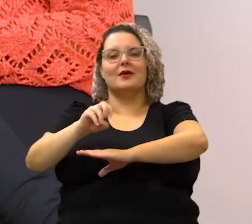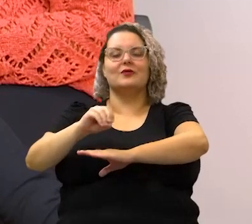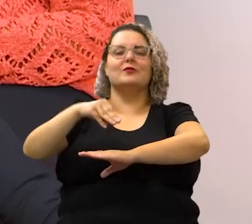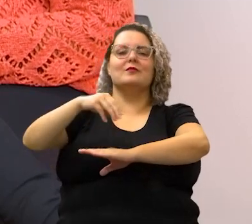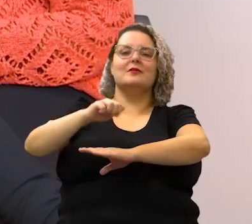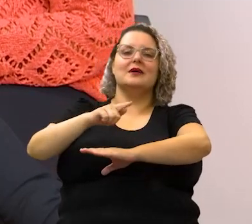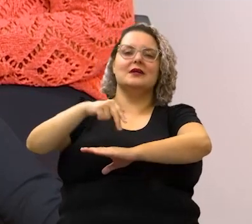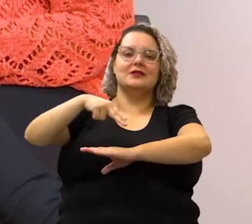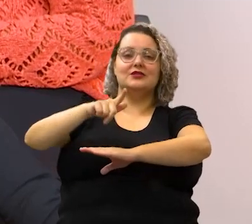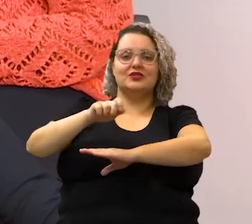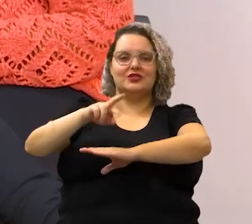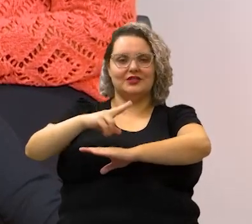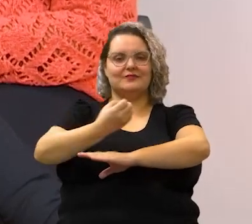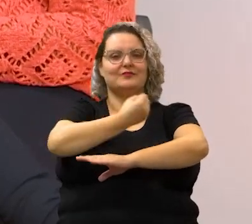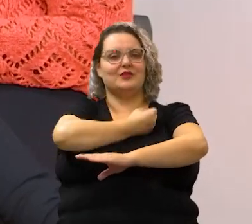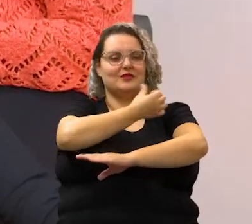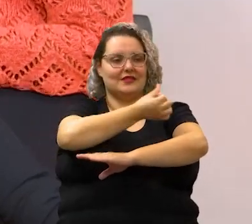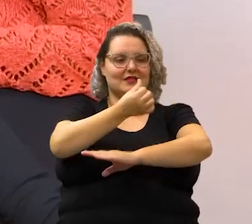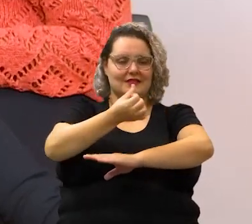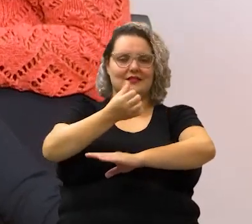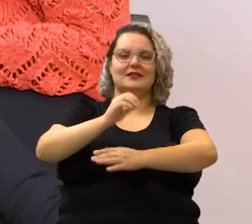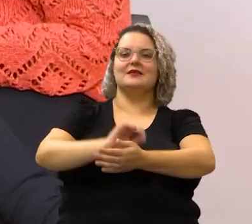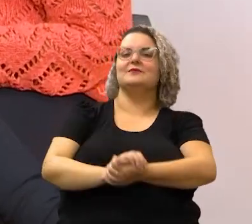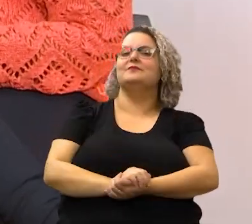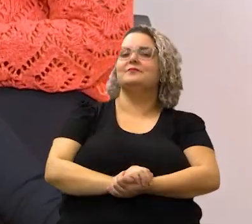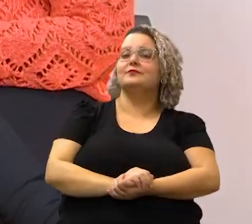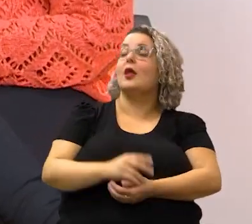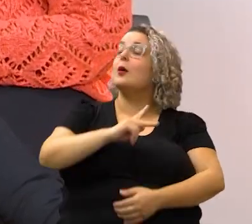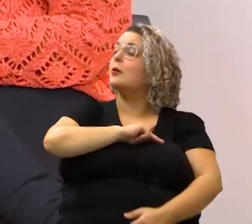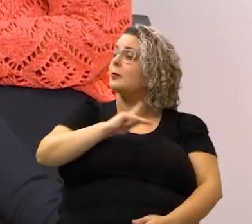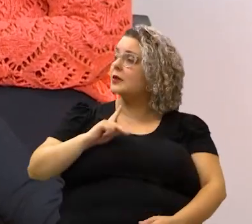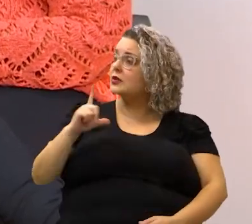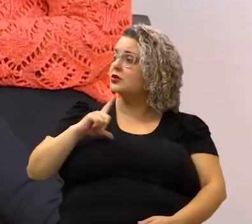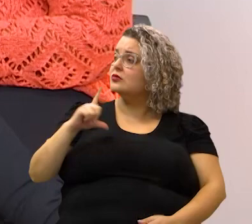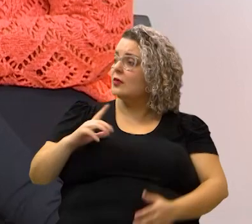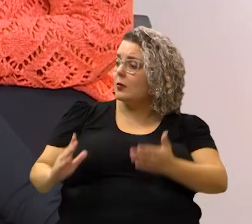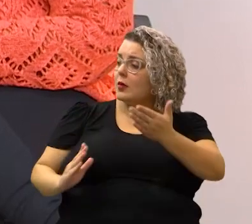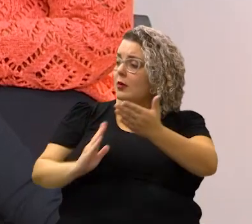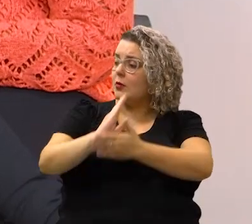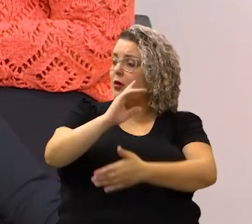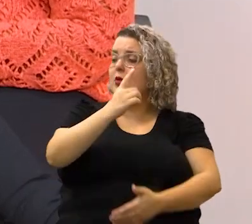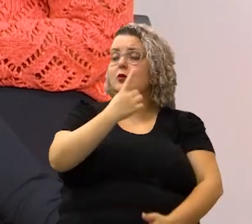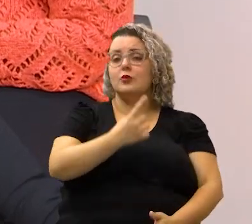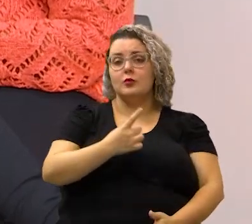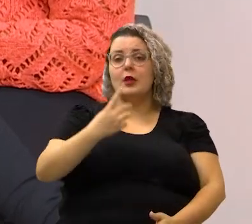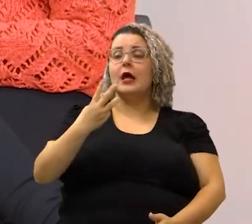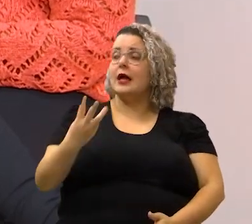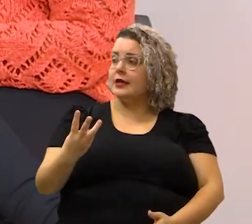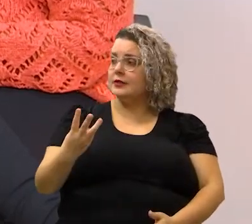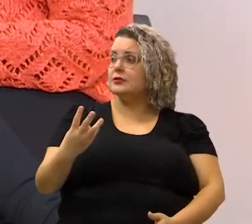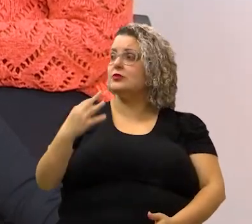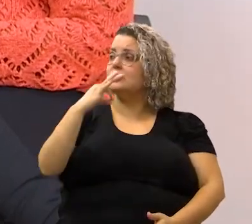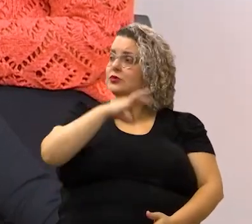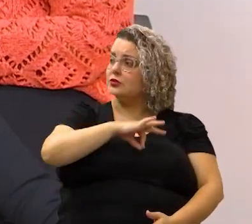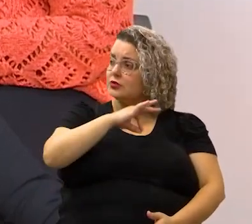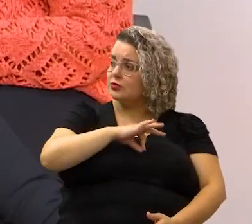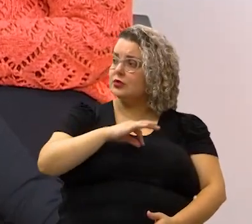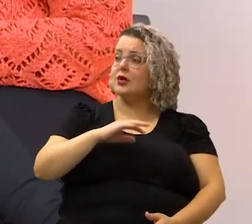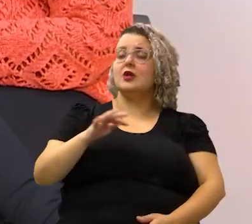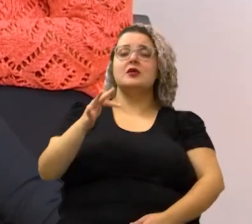Roberto 66 Presidente na última semana também nós tivemos aí aprovação do 13º